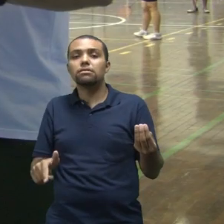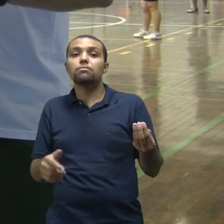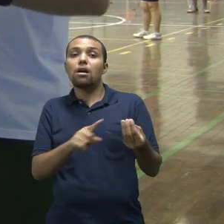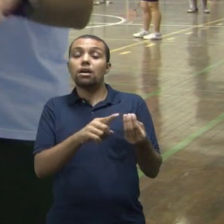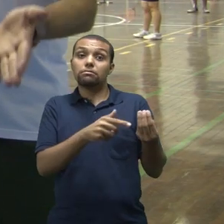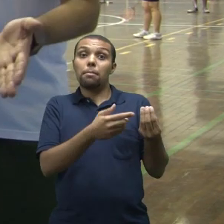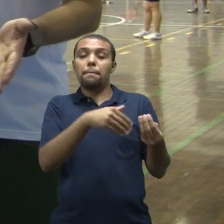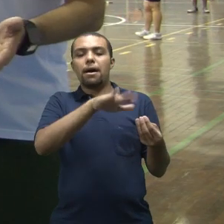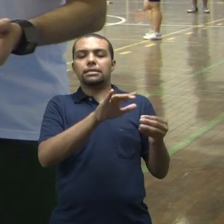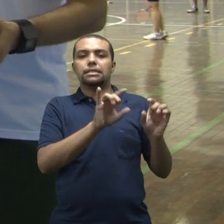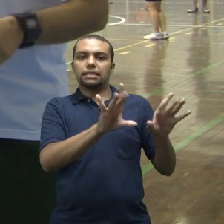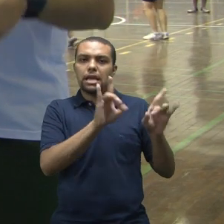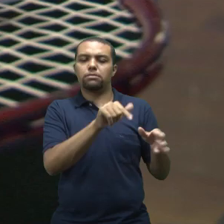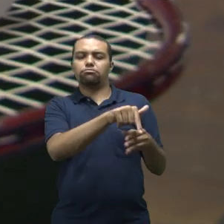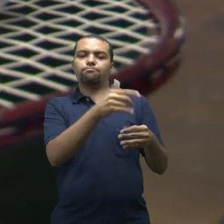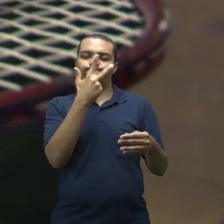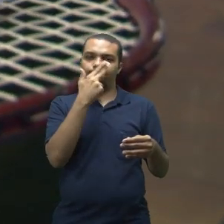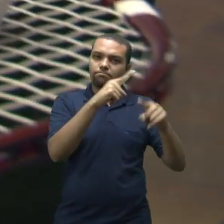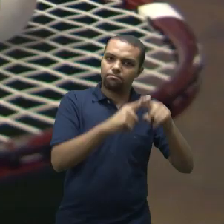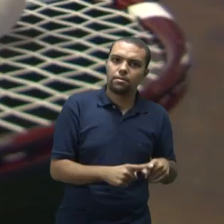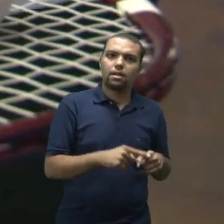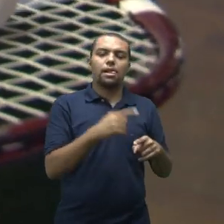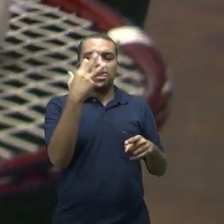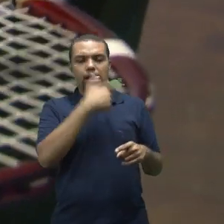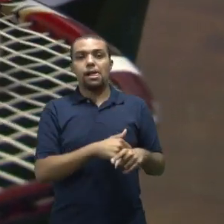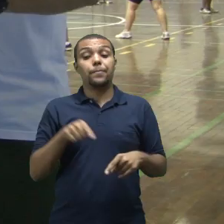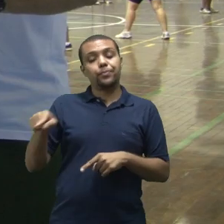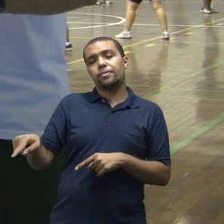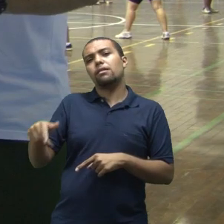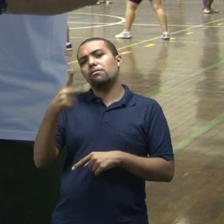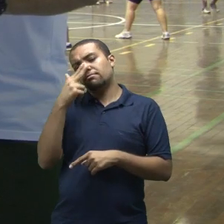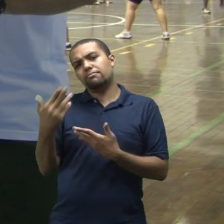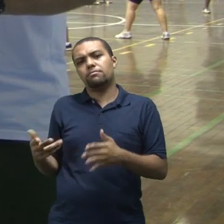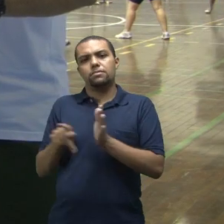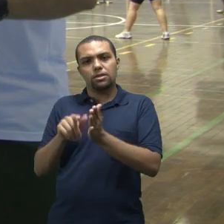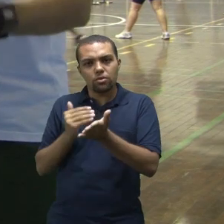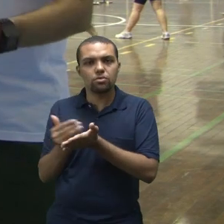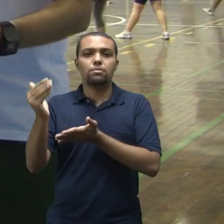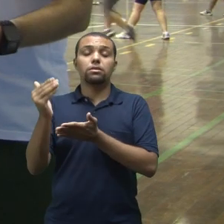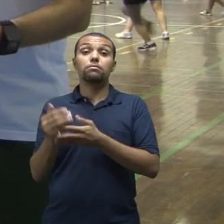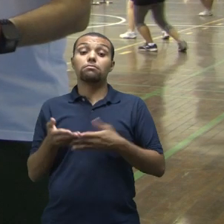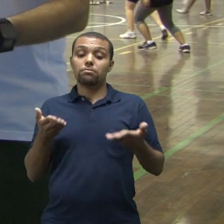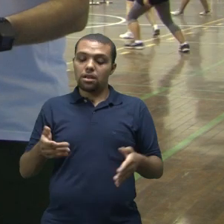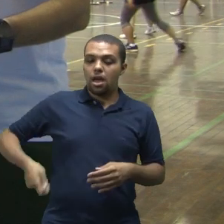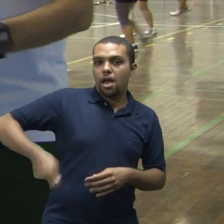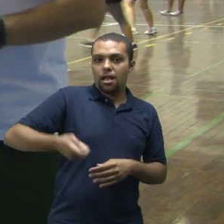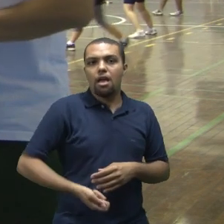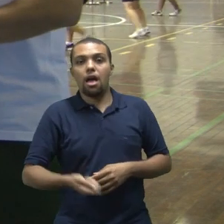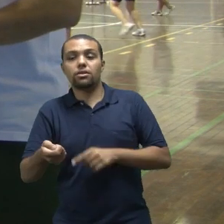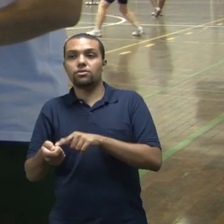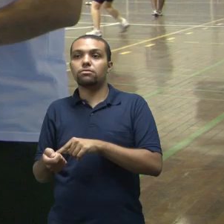essa aqui de pena é muito mais técnica, né, é um jogo mais bonito e tudo mais. E essa aqui é uma peteca para iniciante. Com relação à